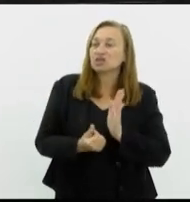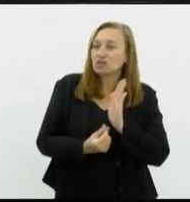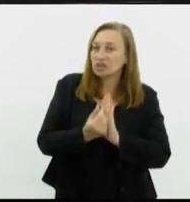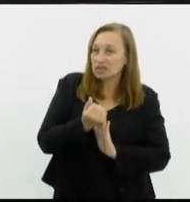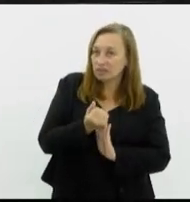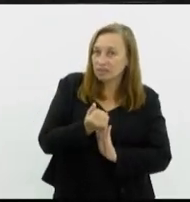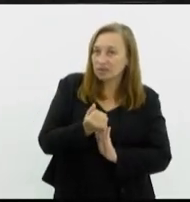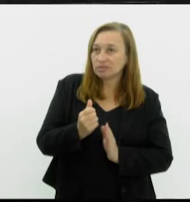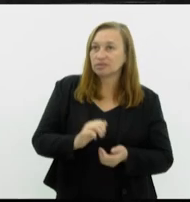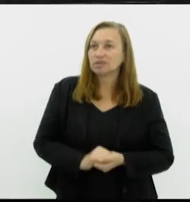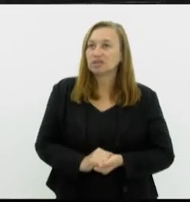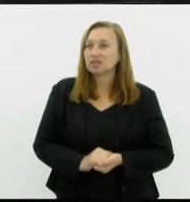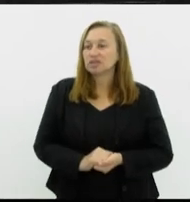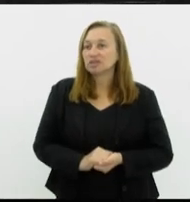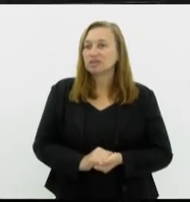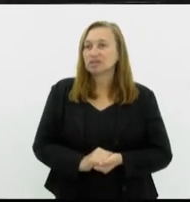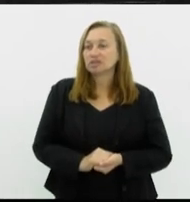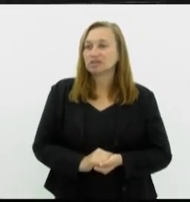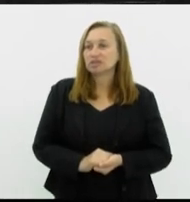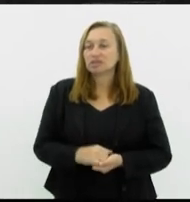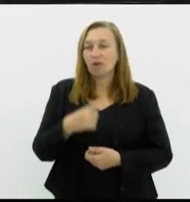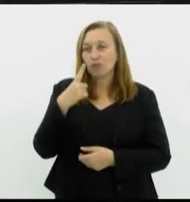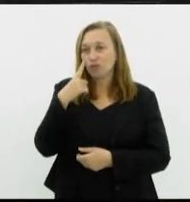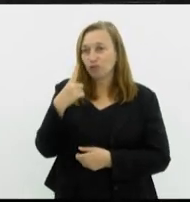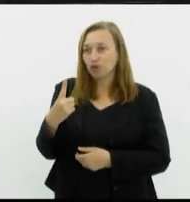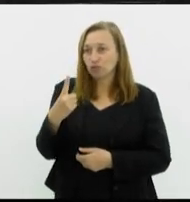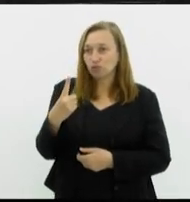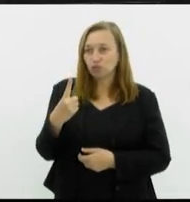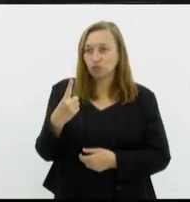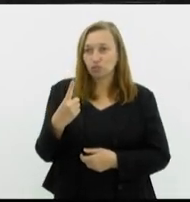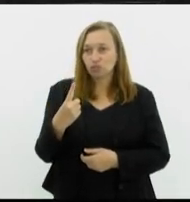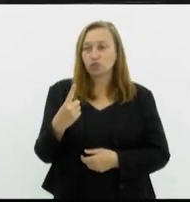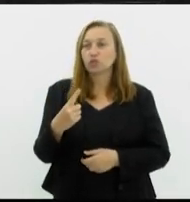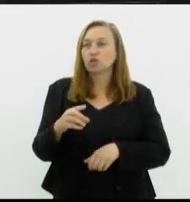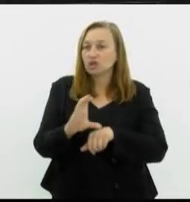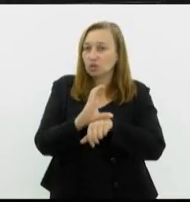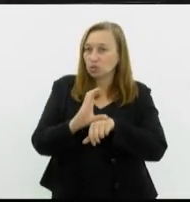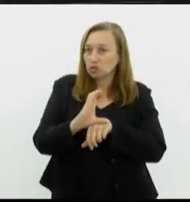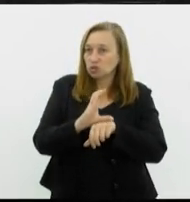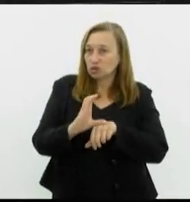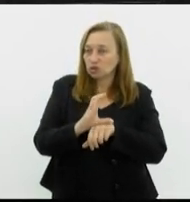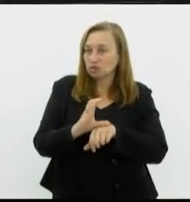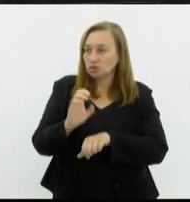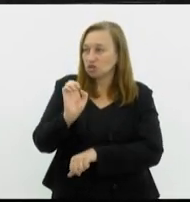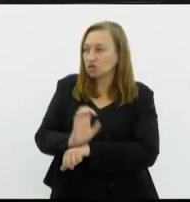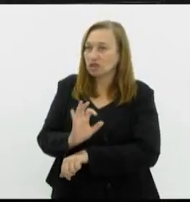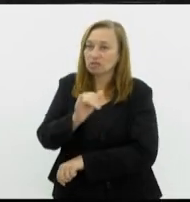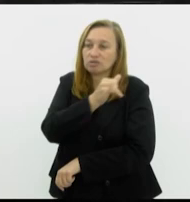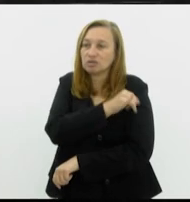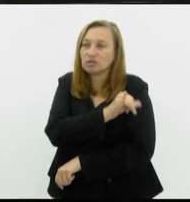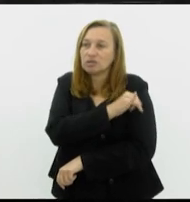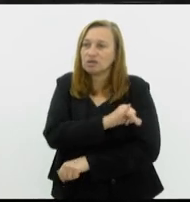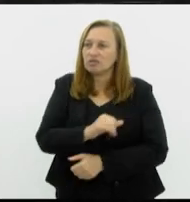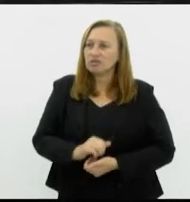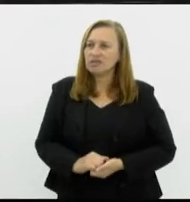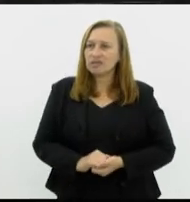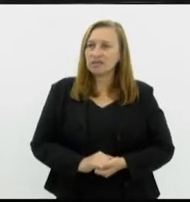consoante o que está previsto na Constituição do Estado do Rio de